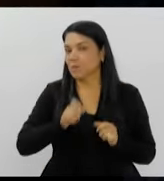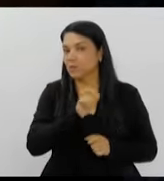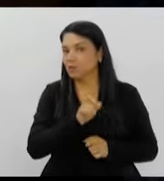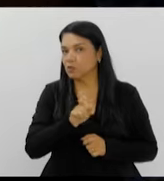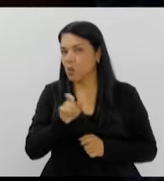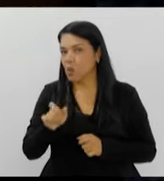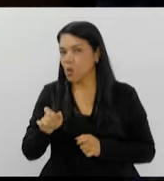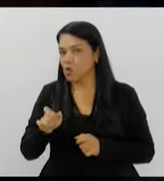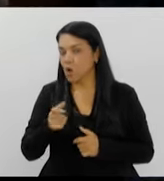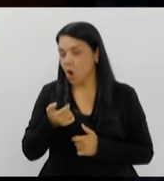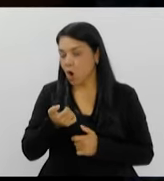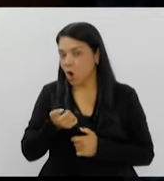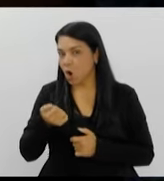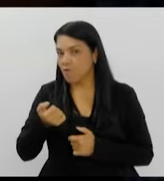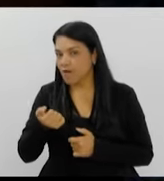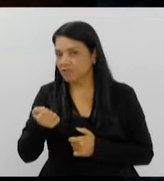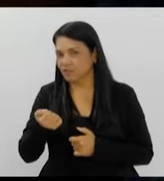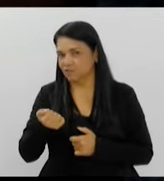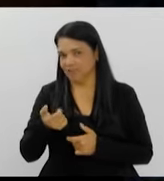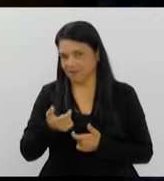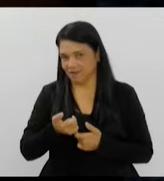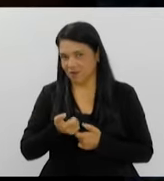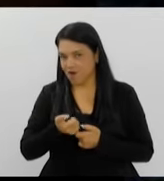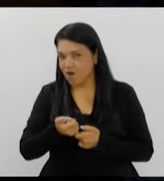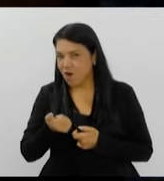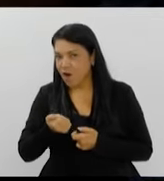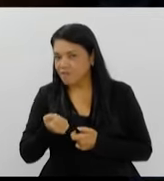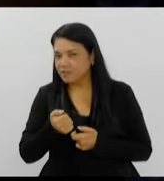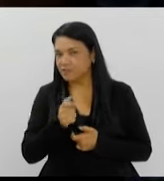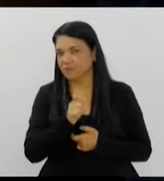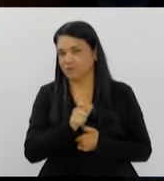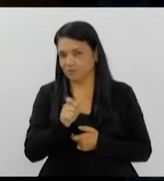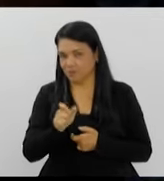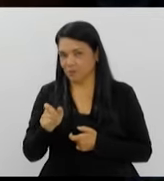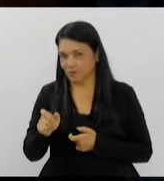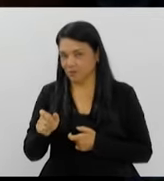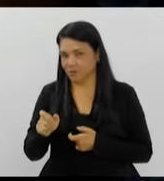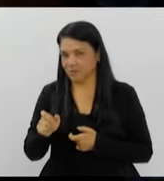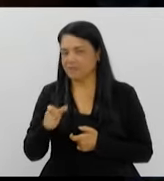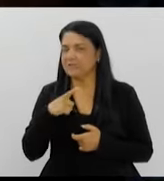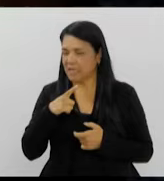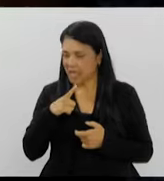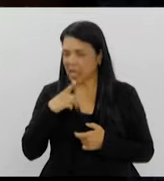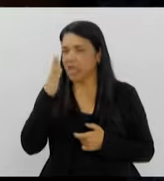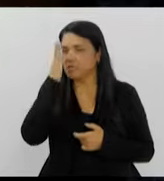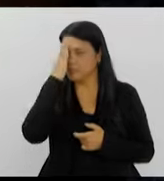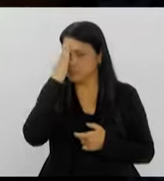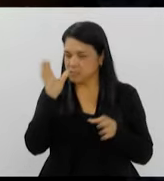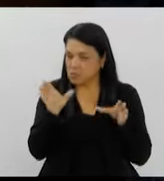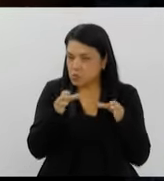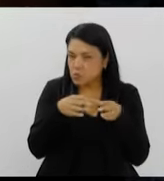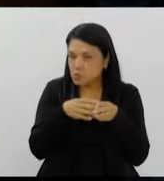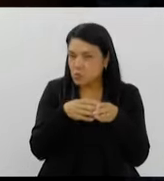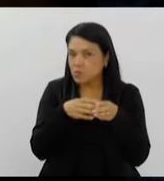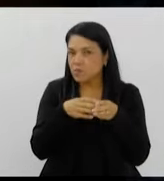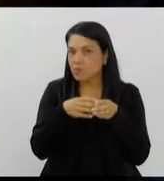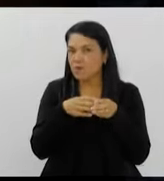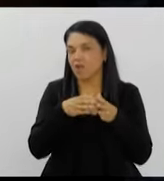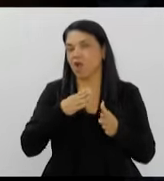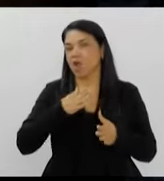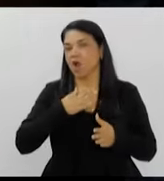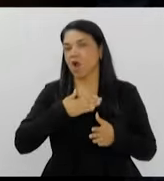fazer covardia com os outros hein porque nós sabemos que tem uma turminha que adora nomear